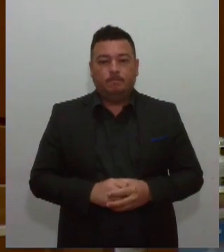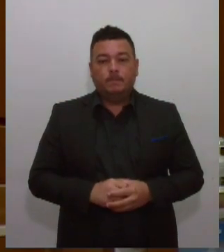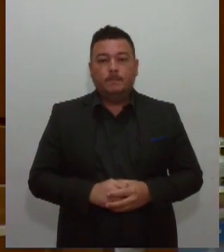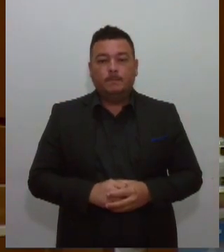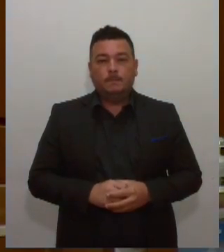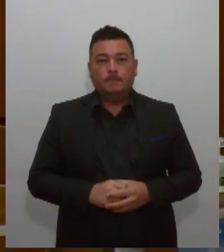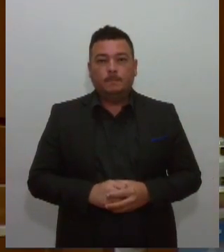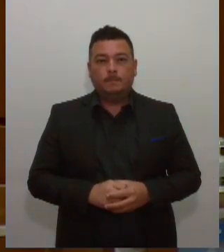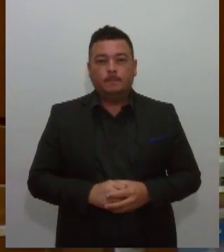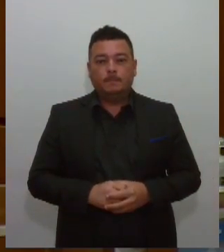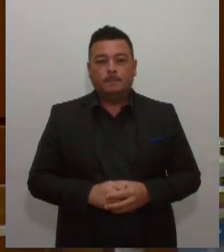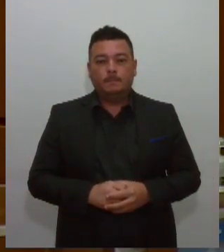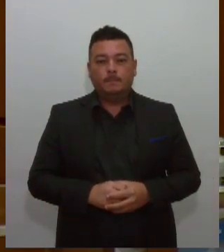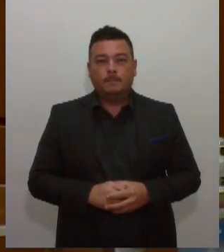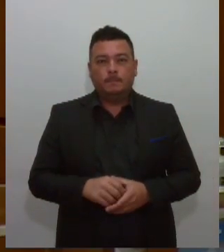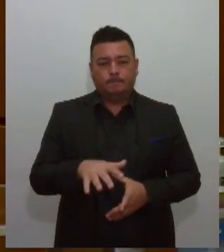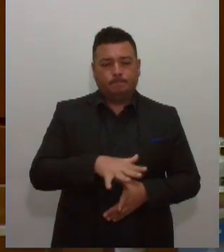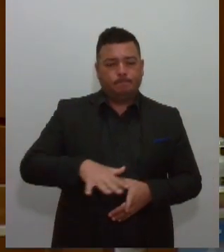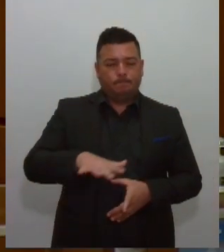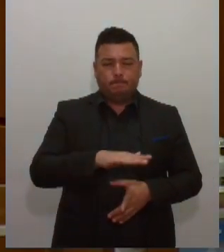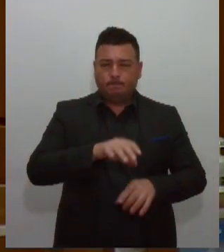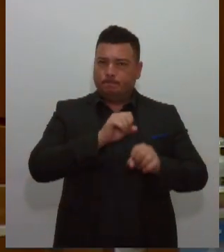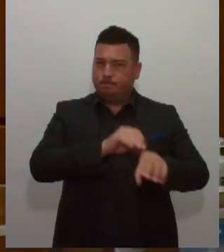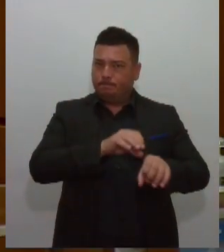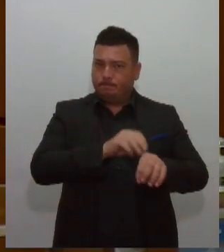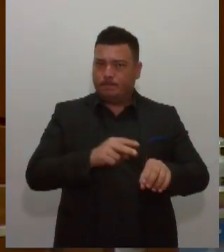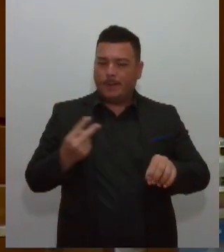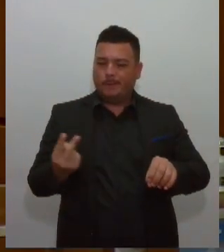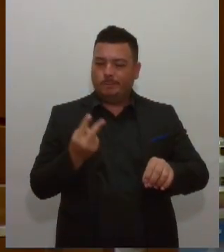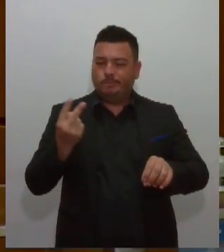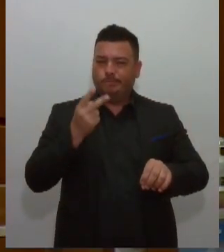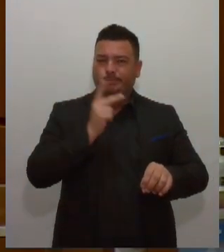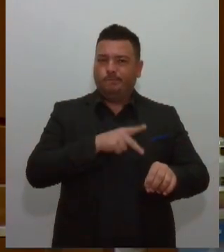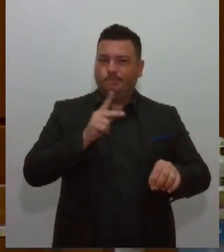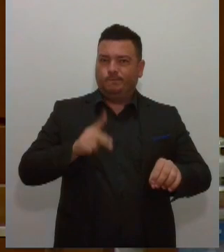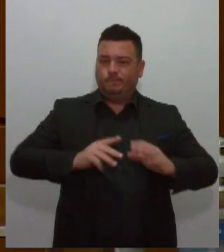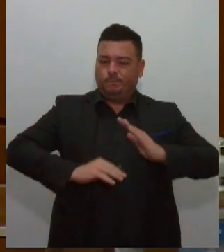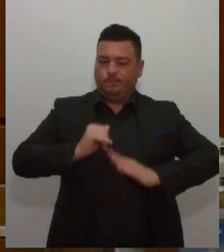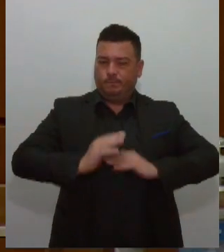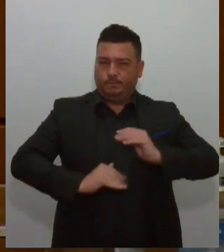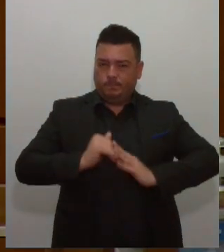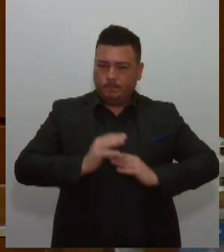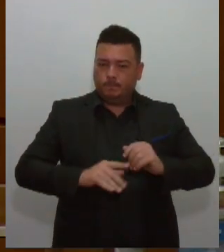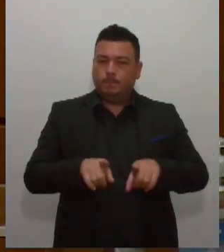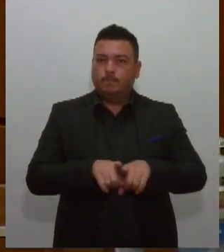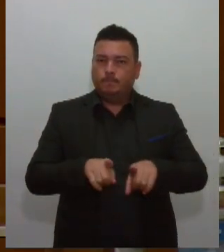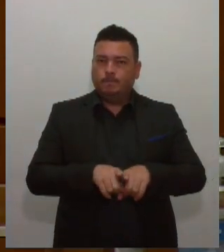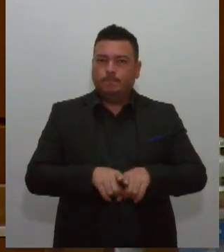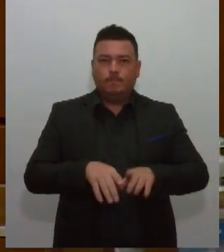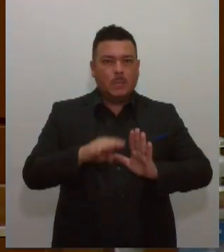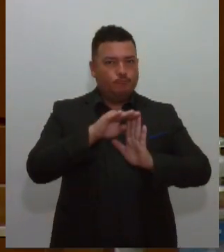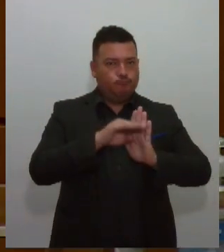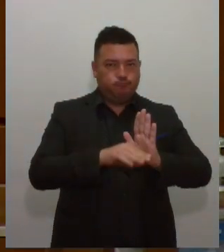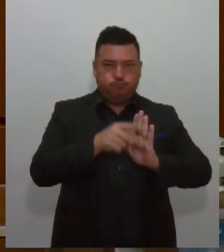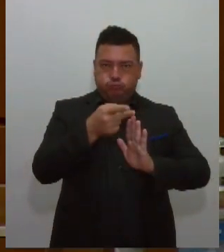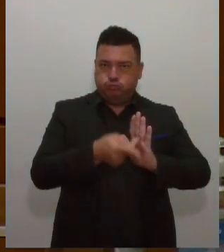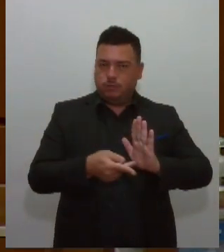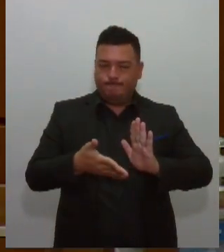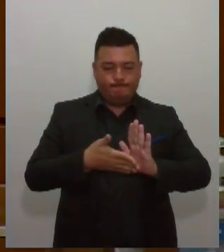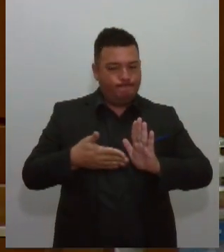na área da educação, a valorização dos professores, o maior programa de requalificação de